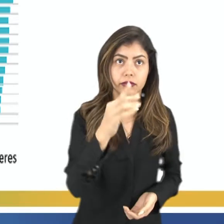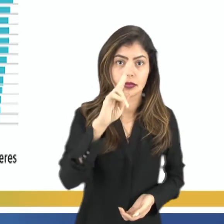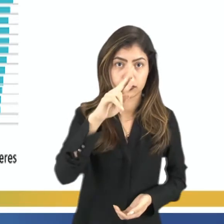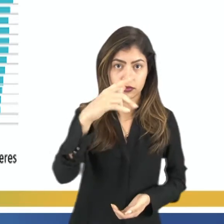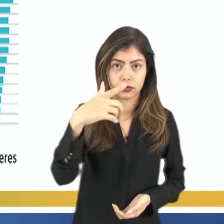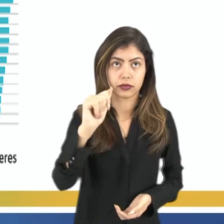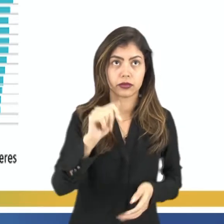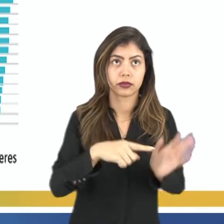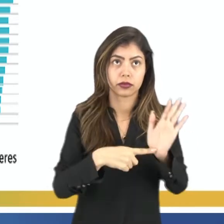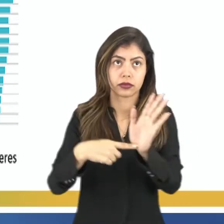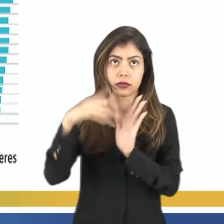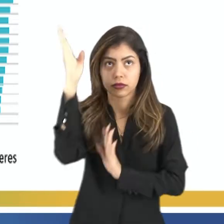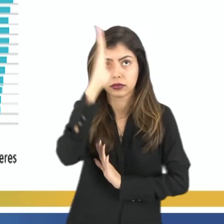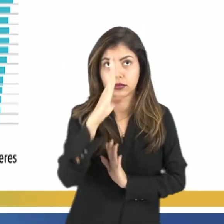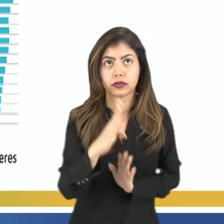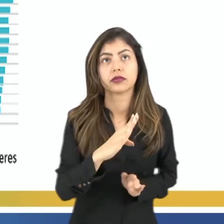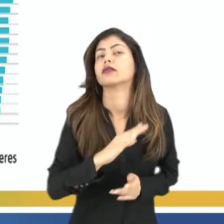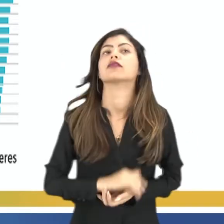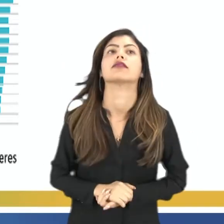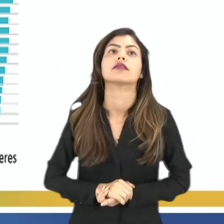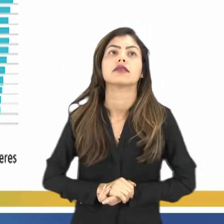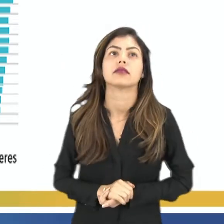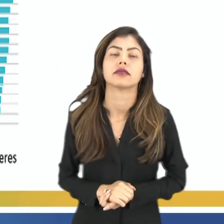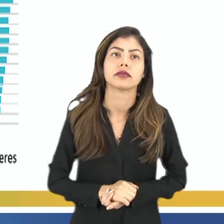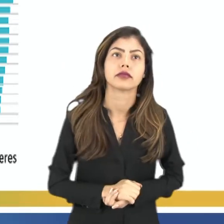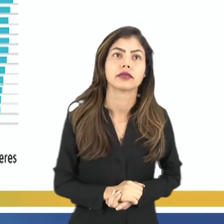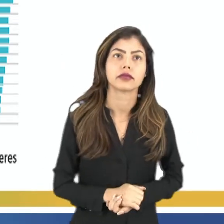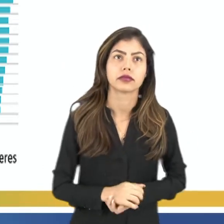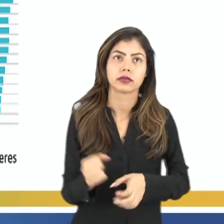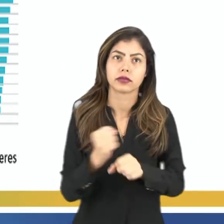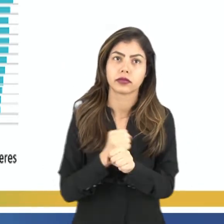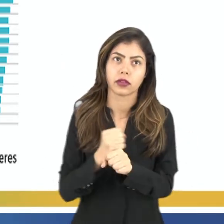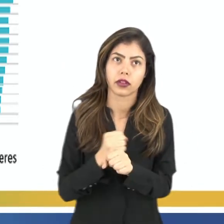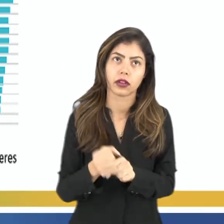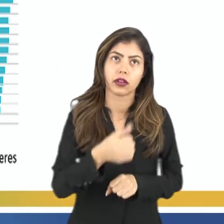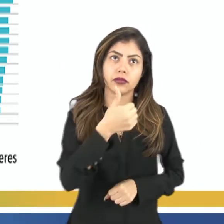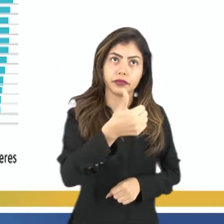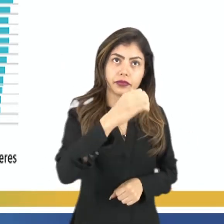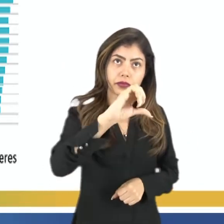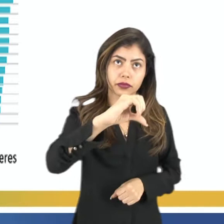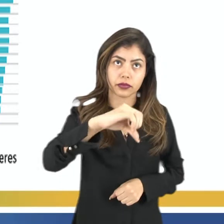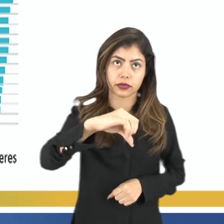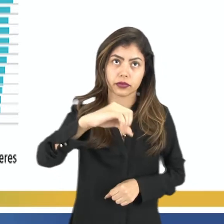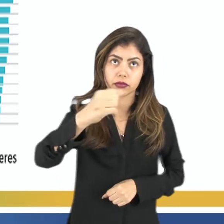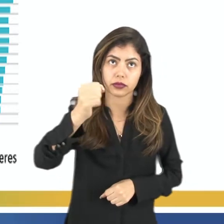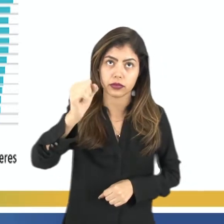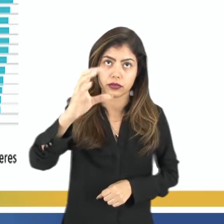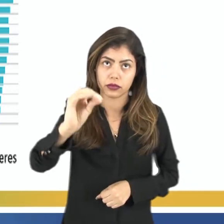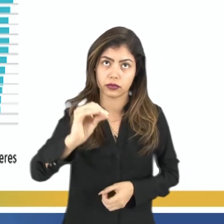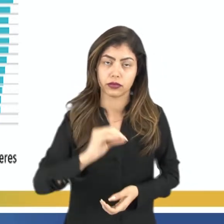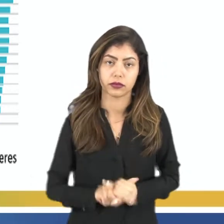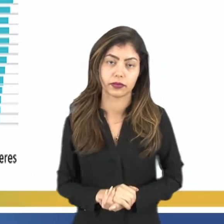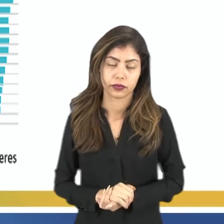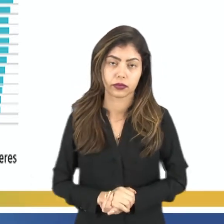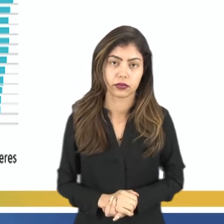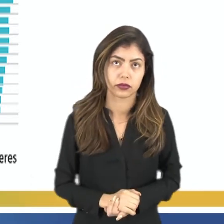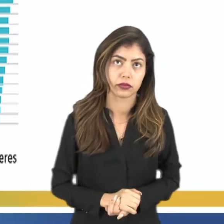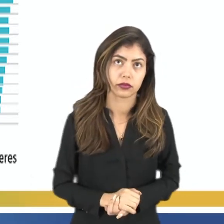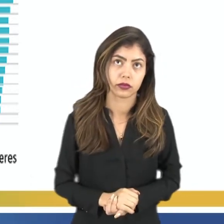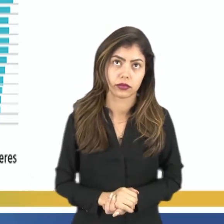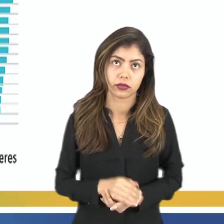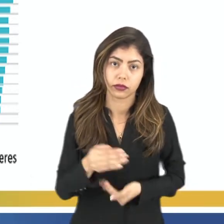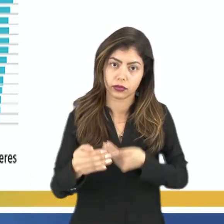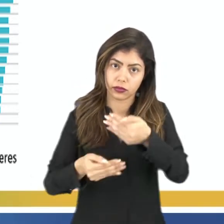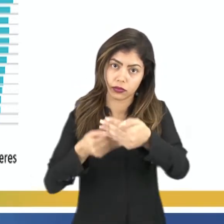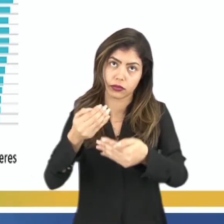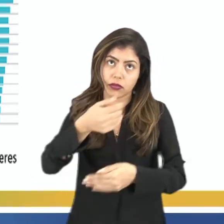tá? Aparece a taxa aqui do Brasil, a pirâmide etária do Brasil aí nos anos aí de 1980, tá?